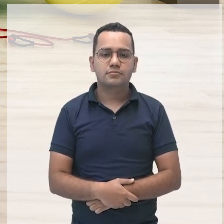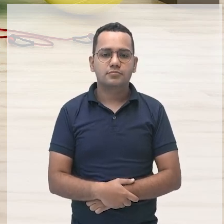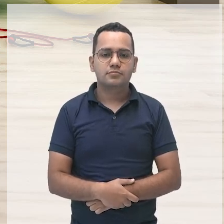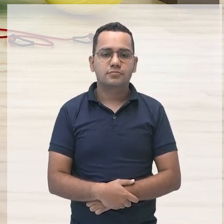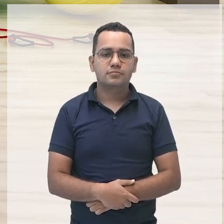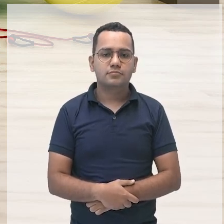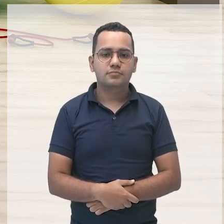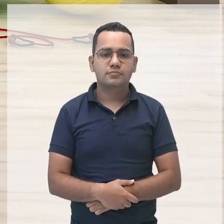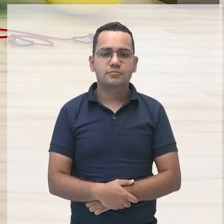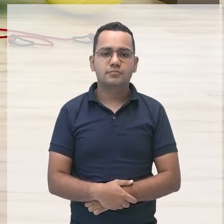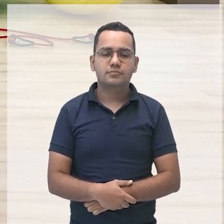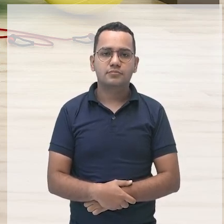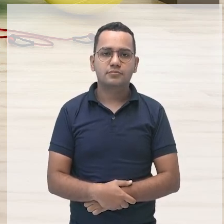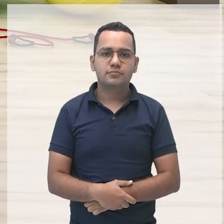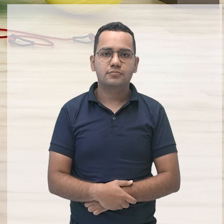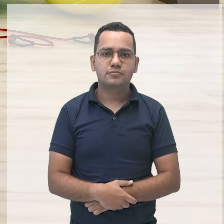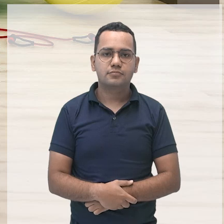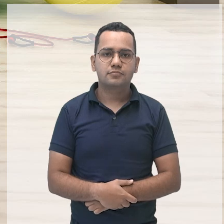6,